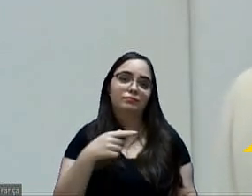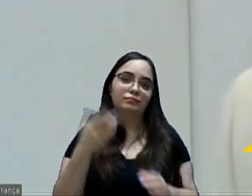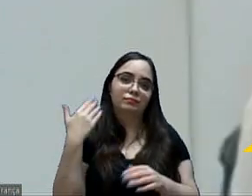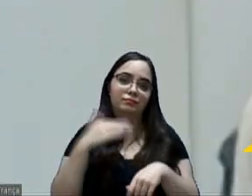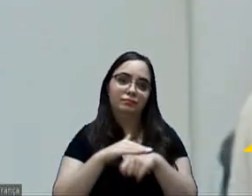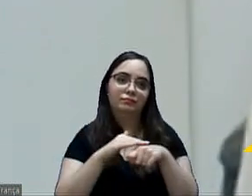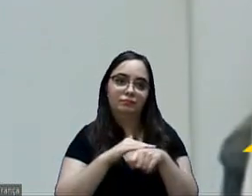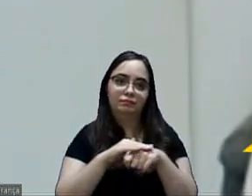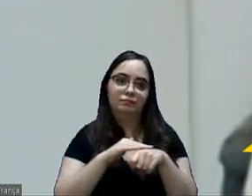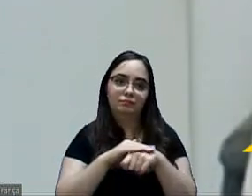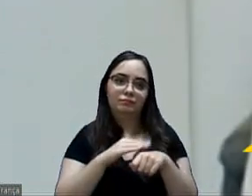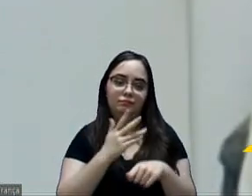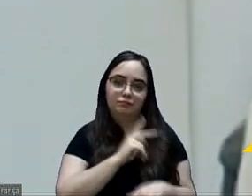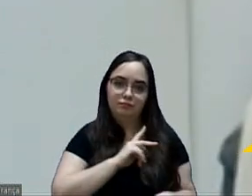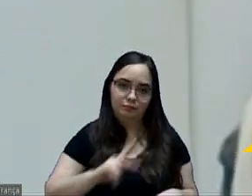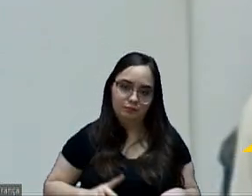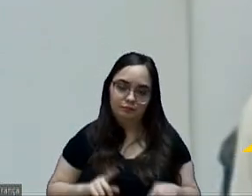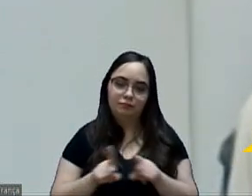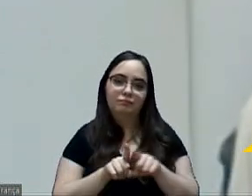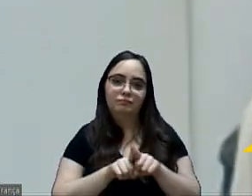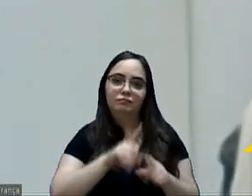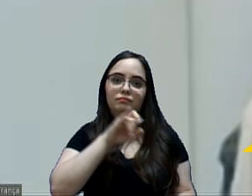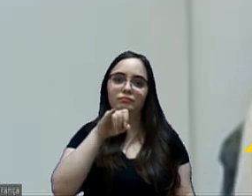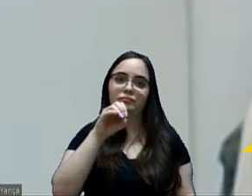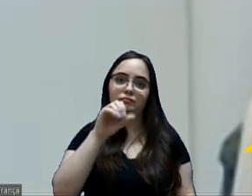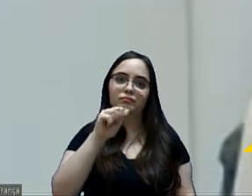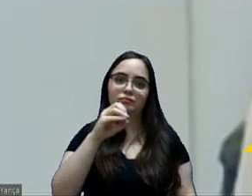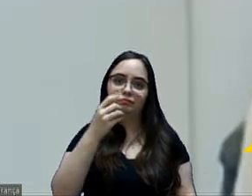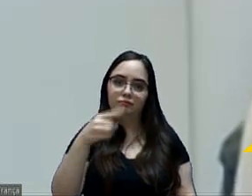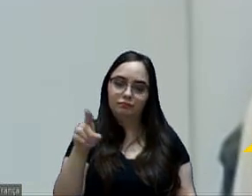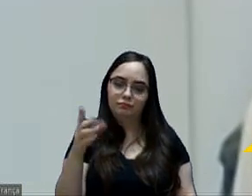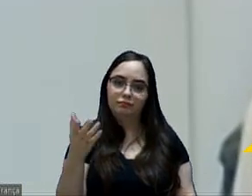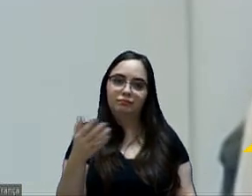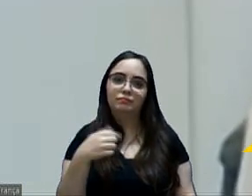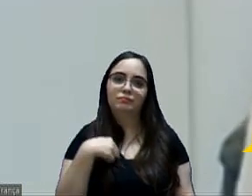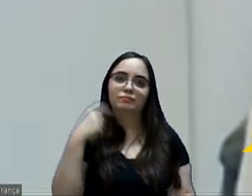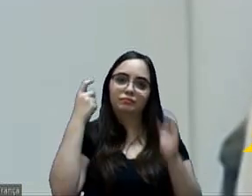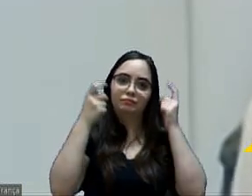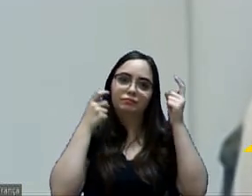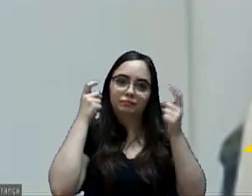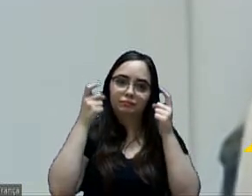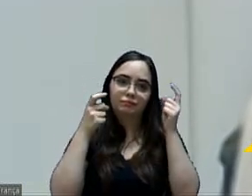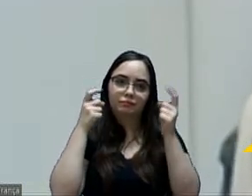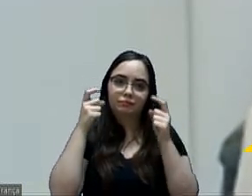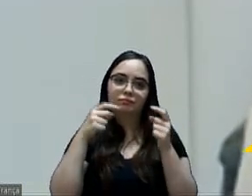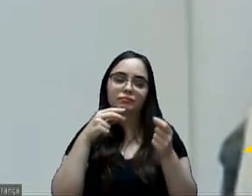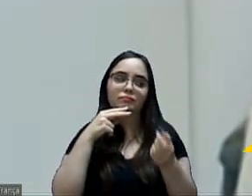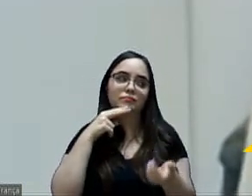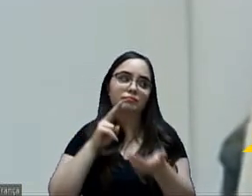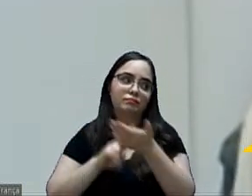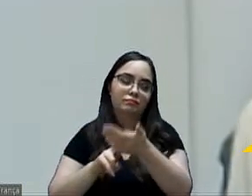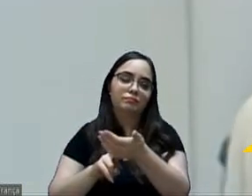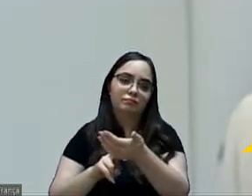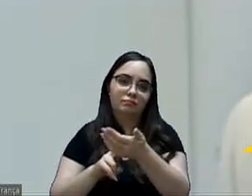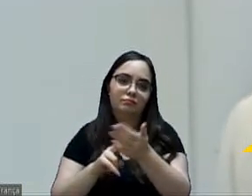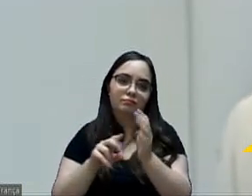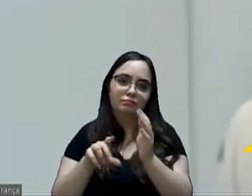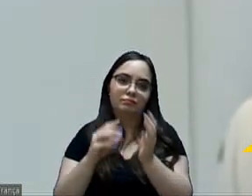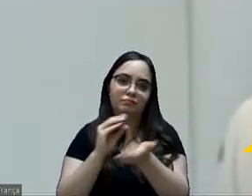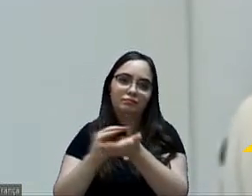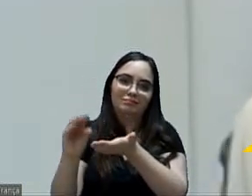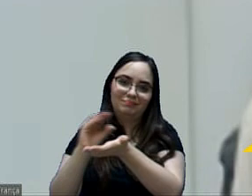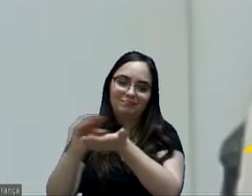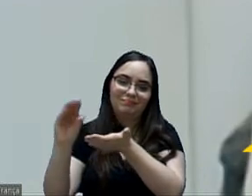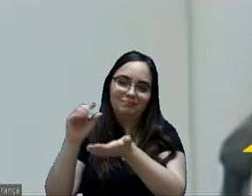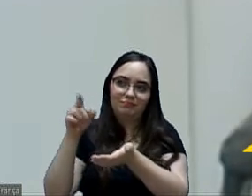com Vossa Excelência, com o vereador João Donizete, da minha preocupação não de mandar as emendas para o Executivo, porque eu